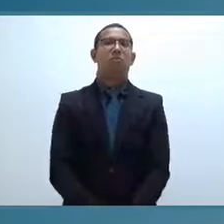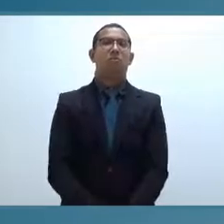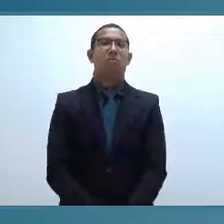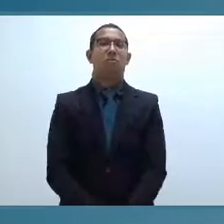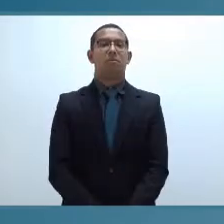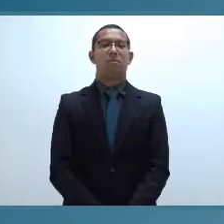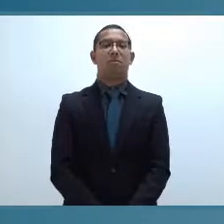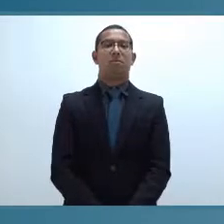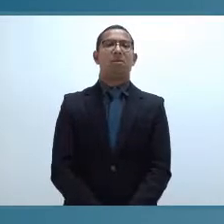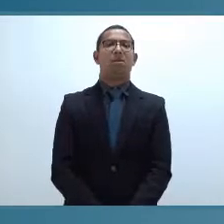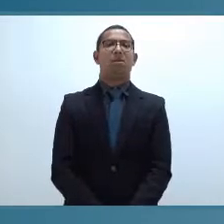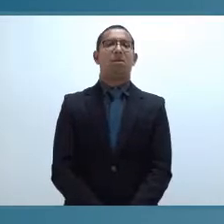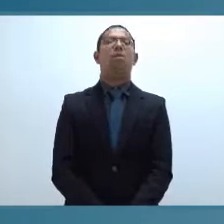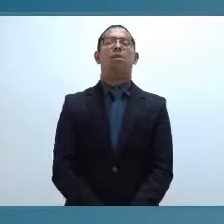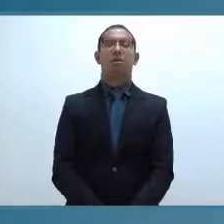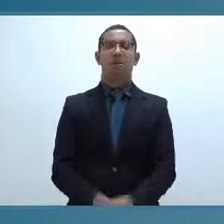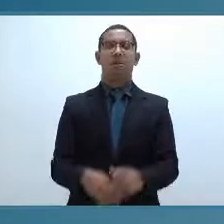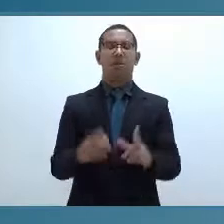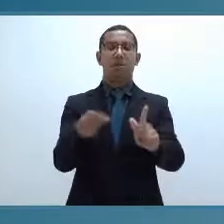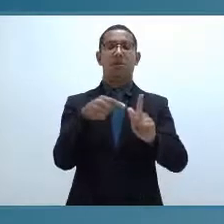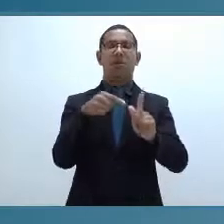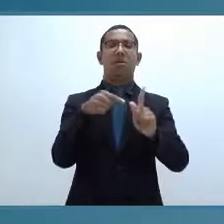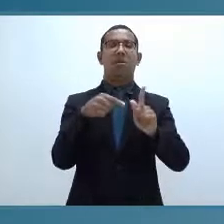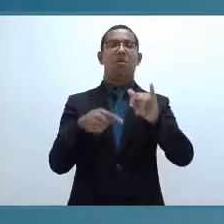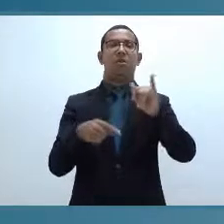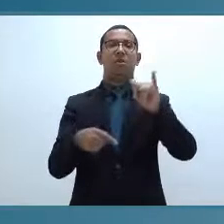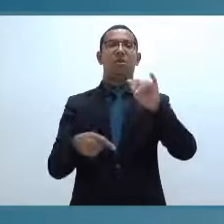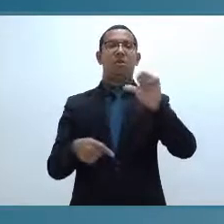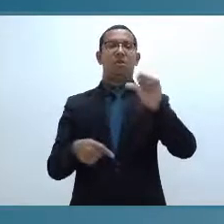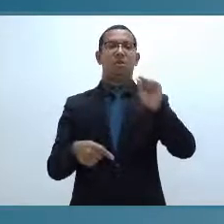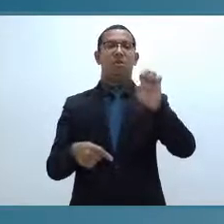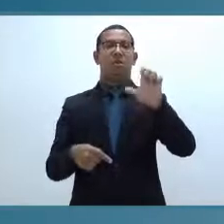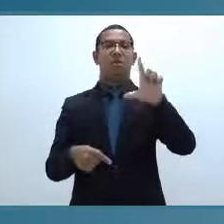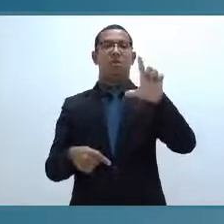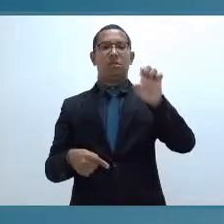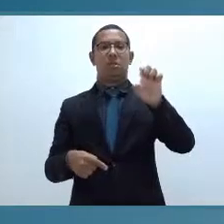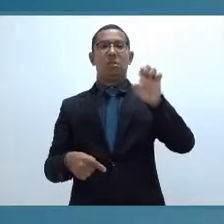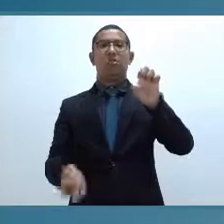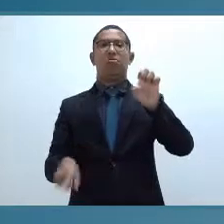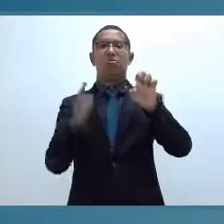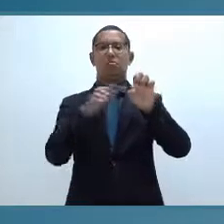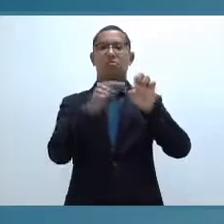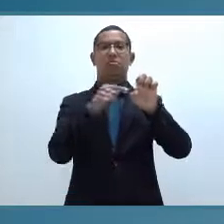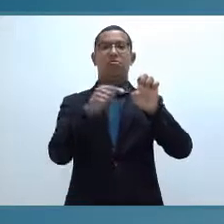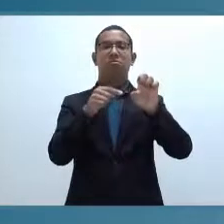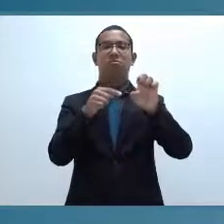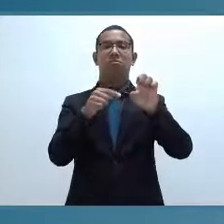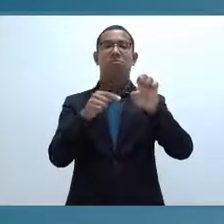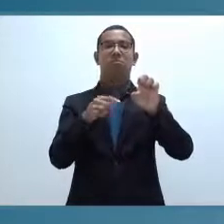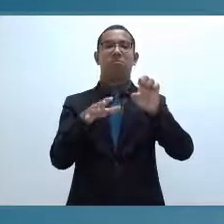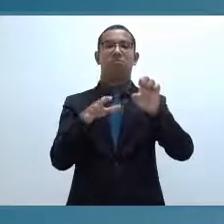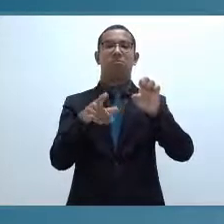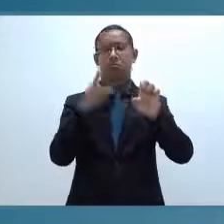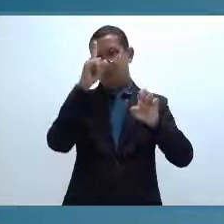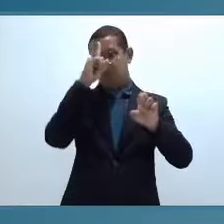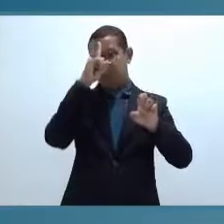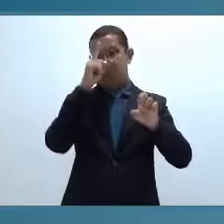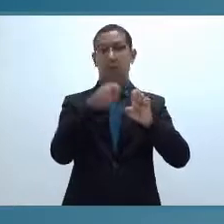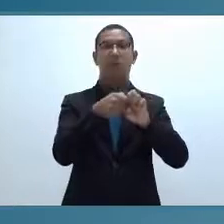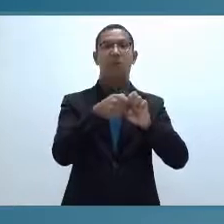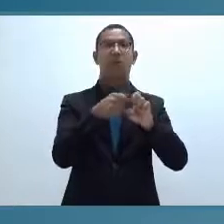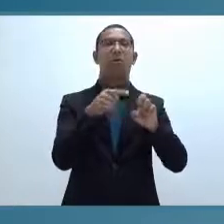magistrada Gisele Mendes Camacho Leite, com a recomendação dada pelo ministro